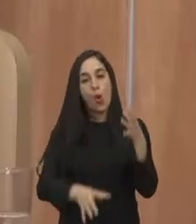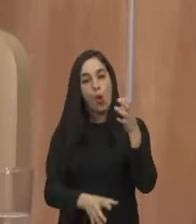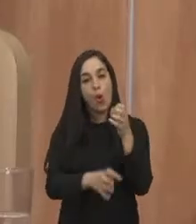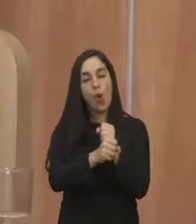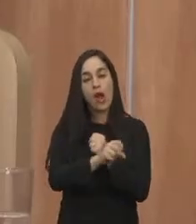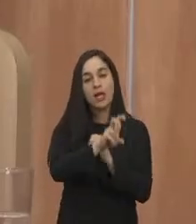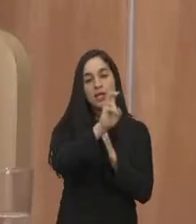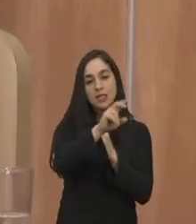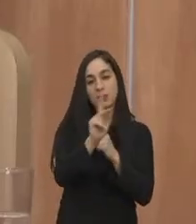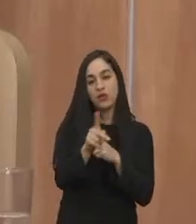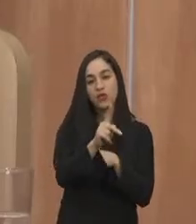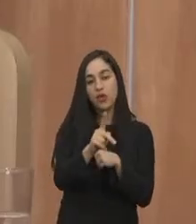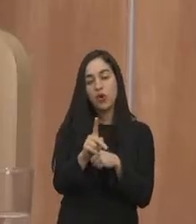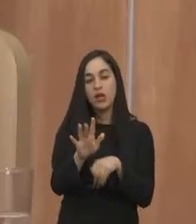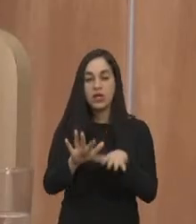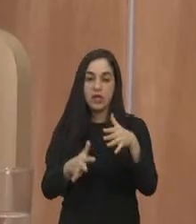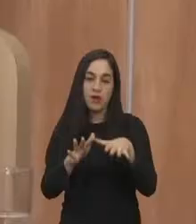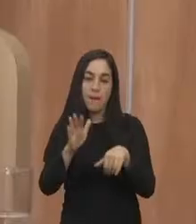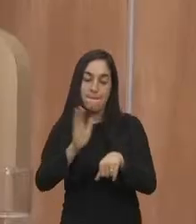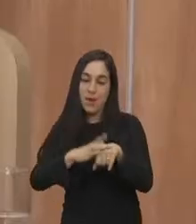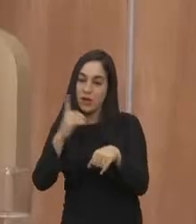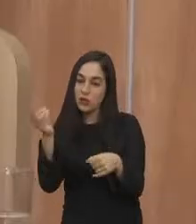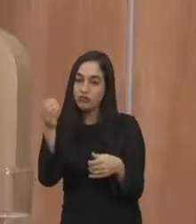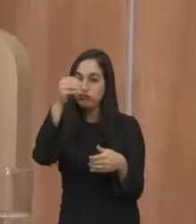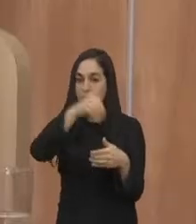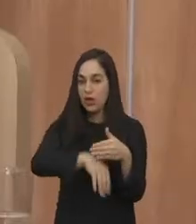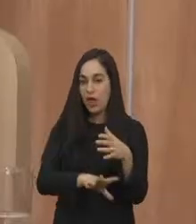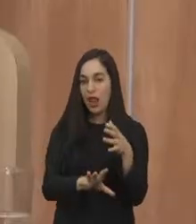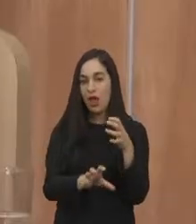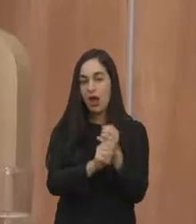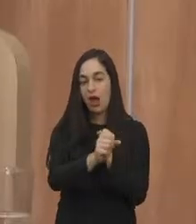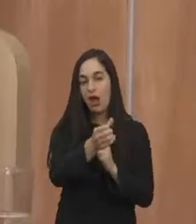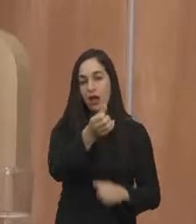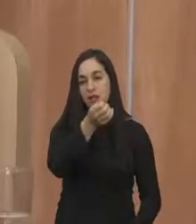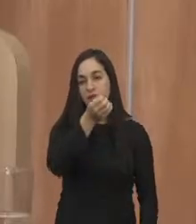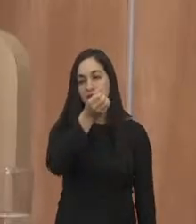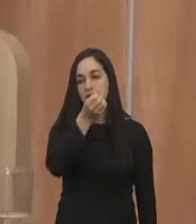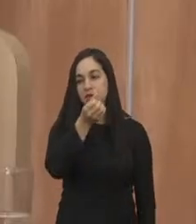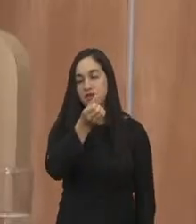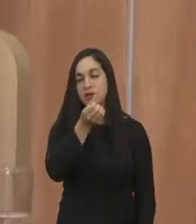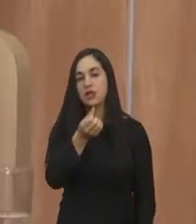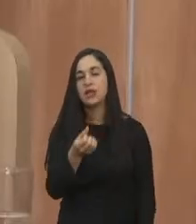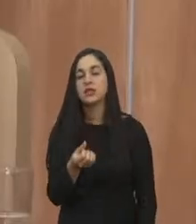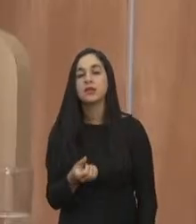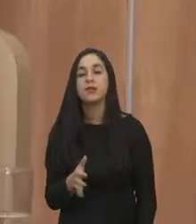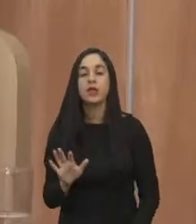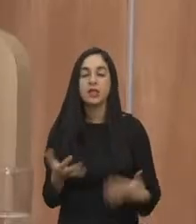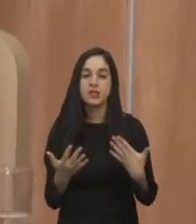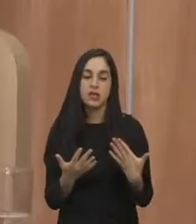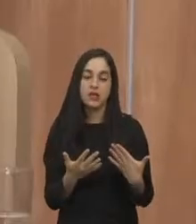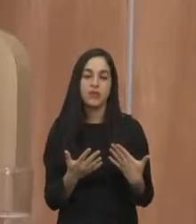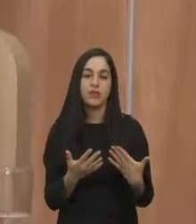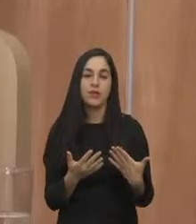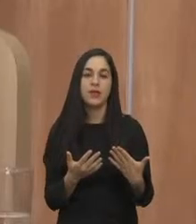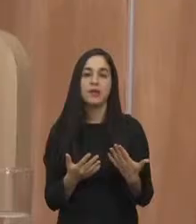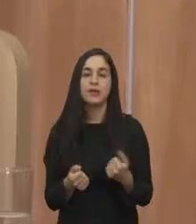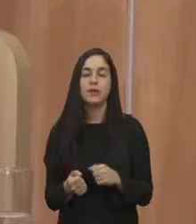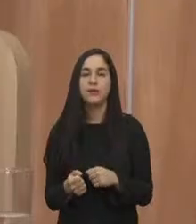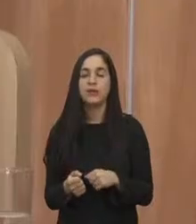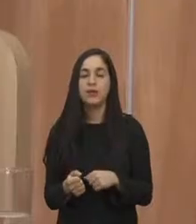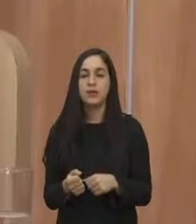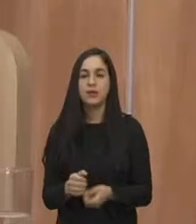1, se a gente tiver a saída do professor da área de educação